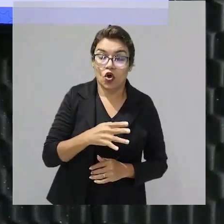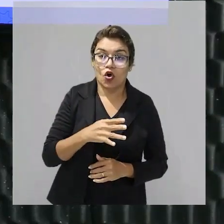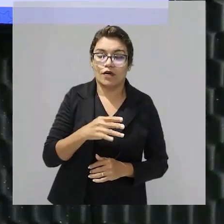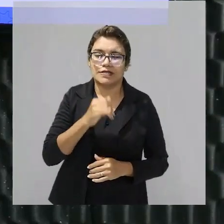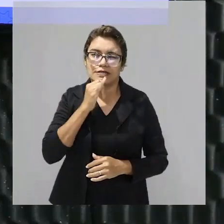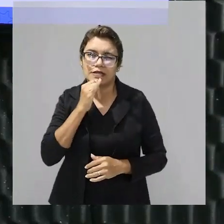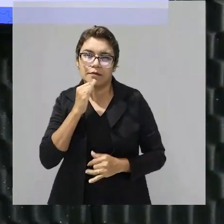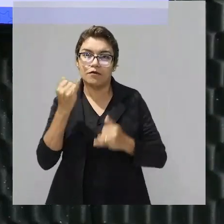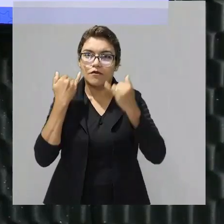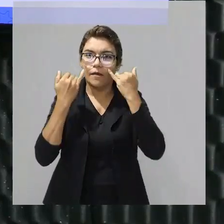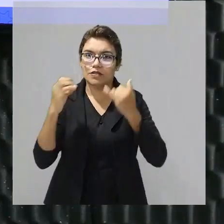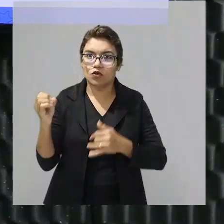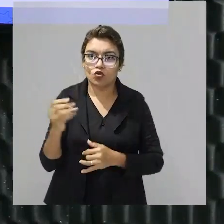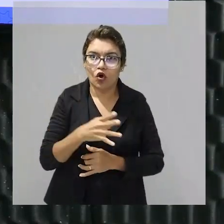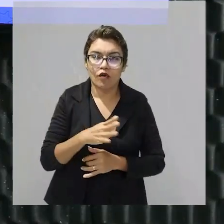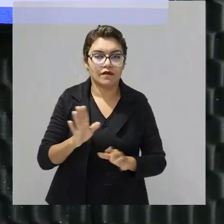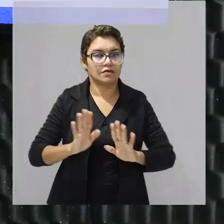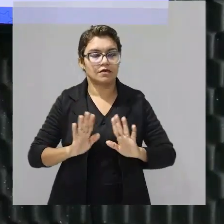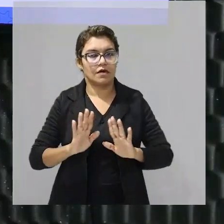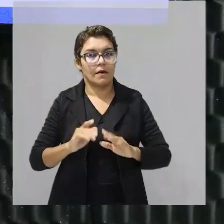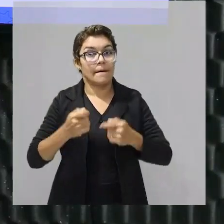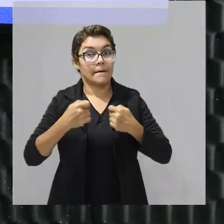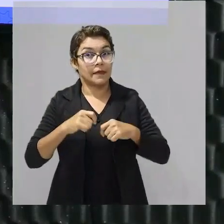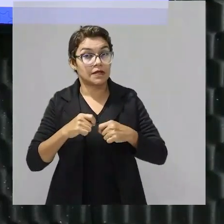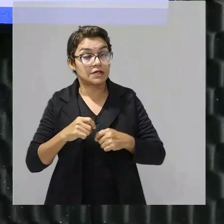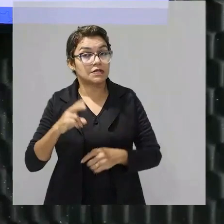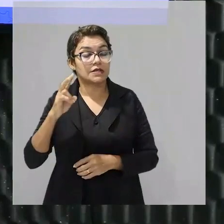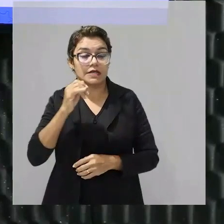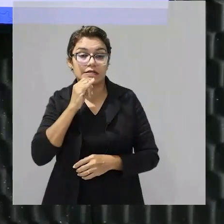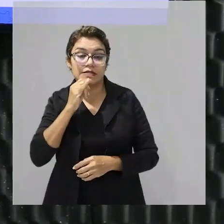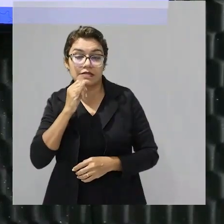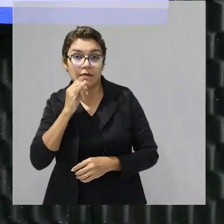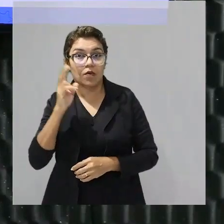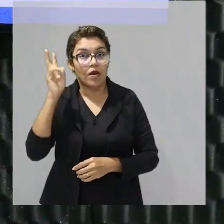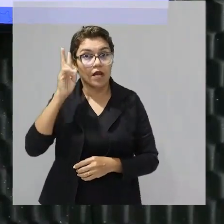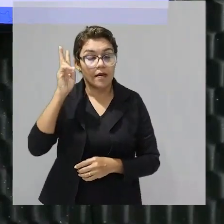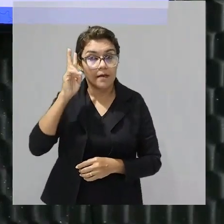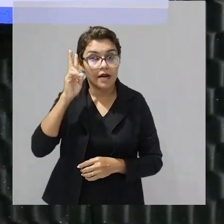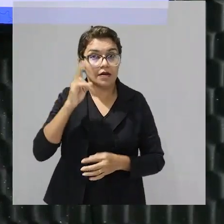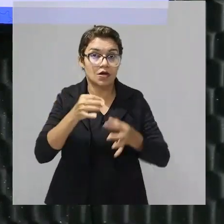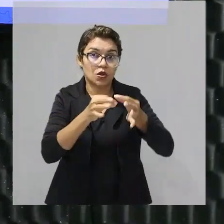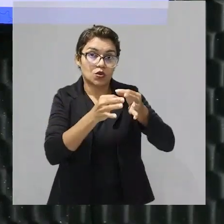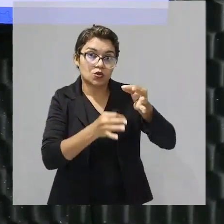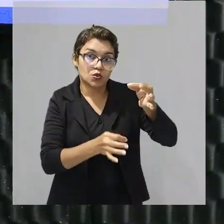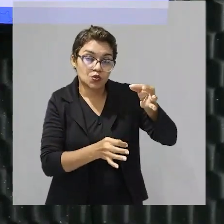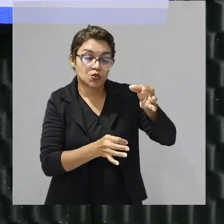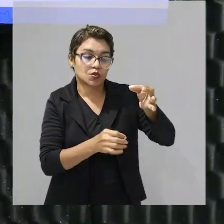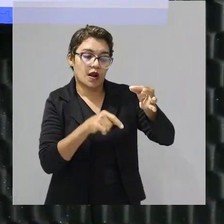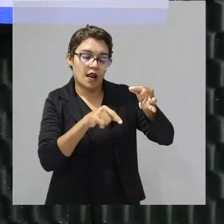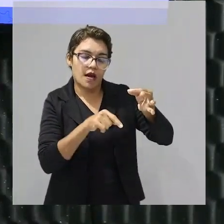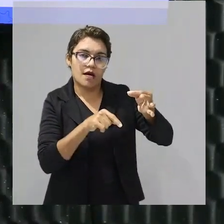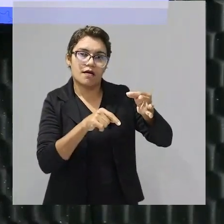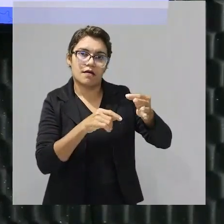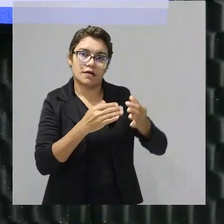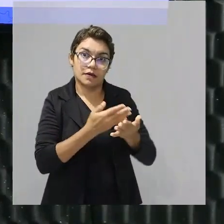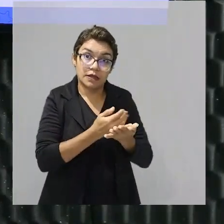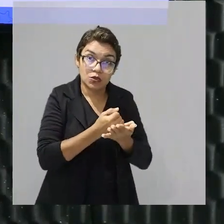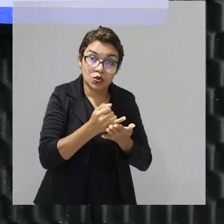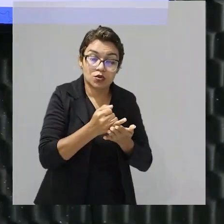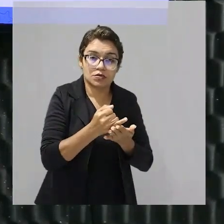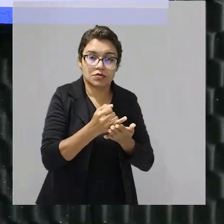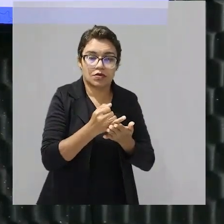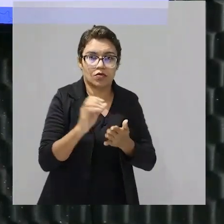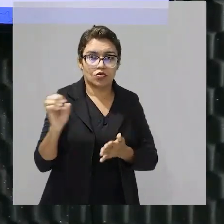você tem que ter um conectivo que traga o desenvolvimento e leve ali até a conclusão, para indicar que você